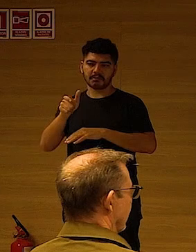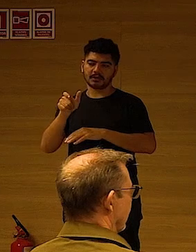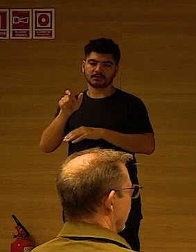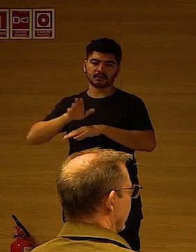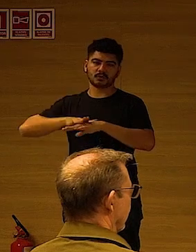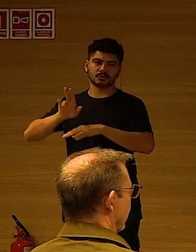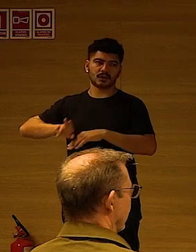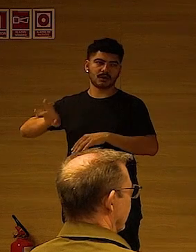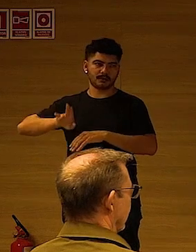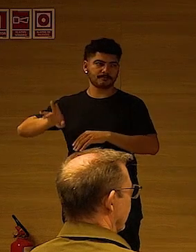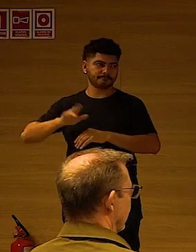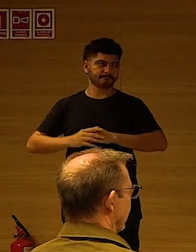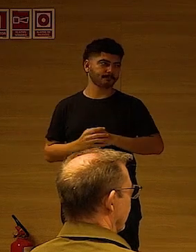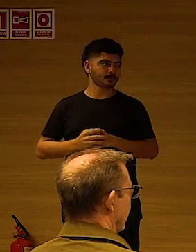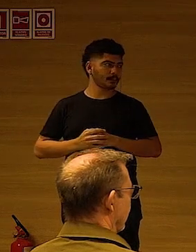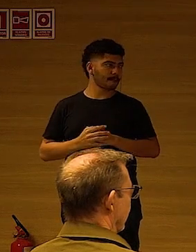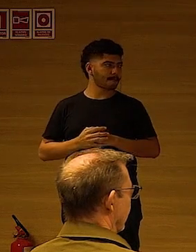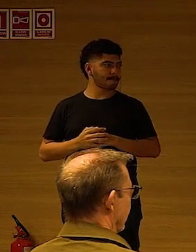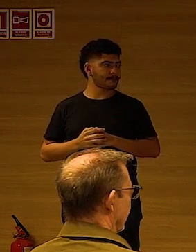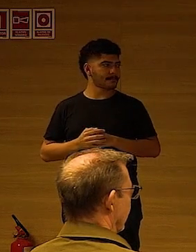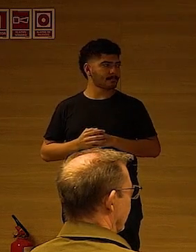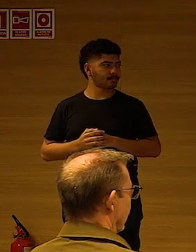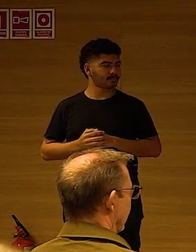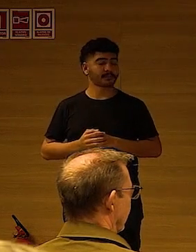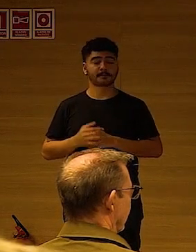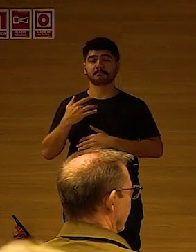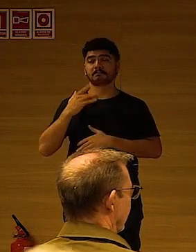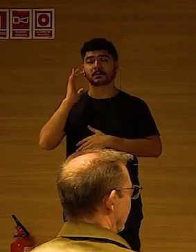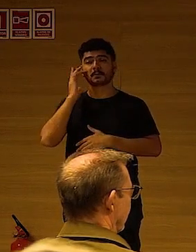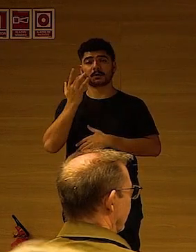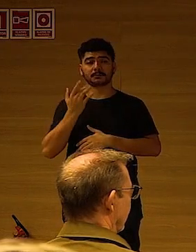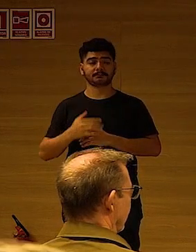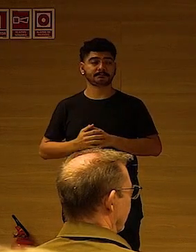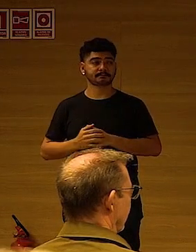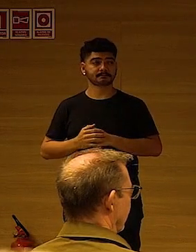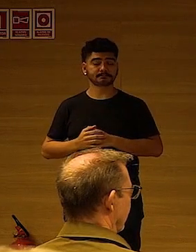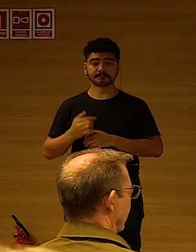Eu acho que aqui eu sou quem nasceu primeiro.